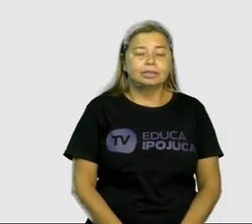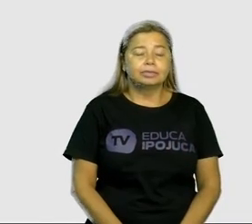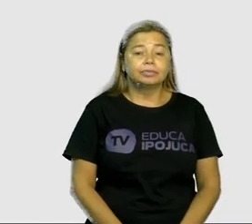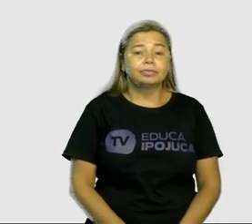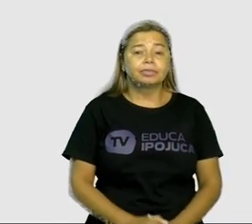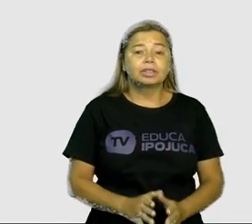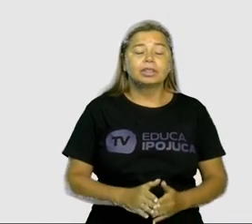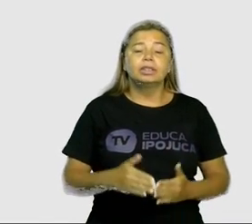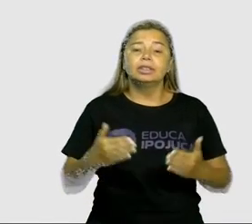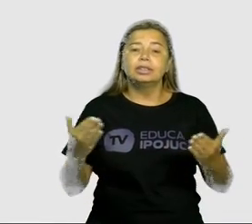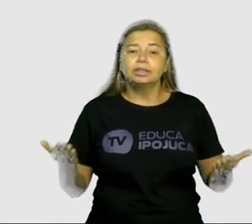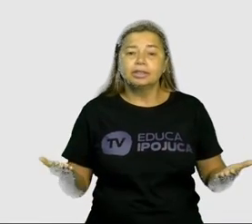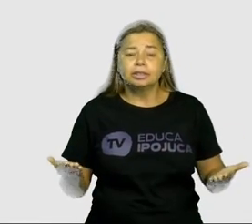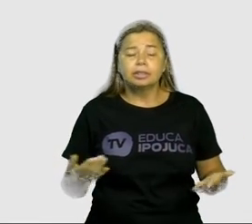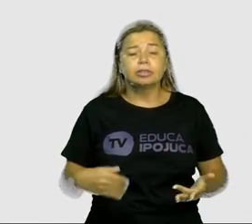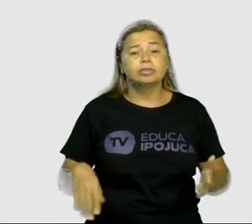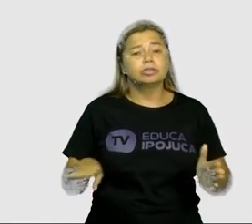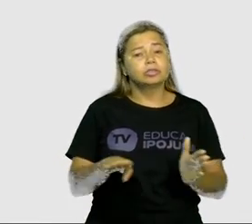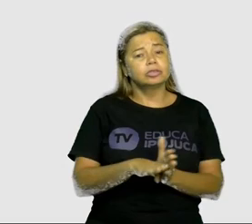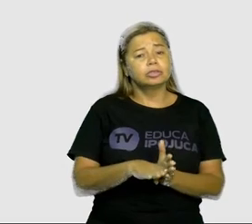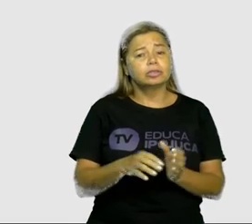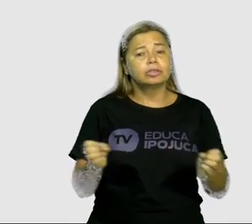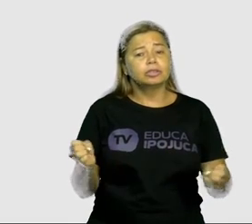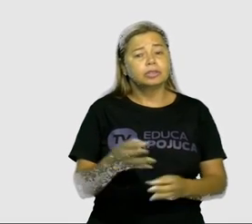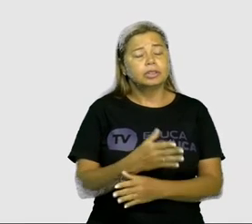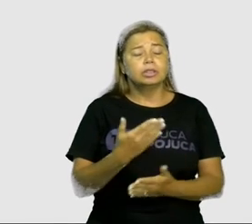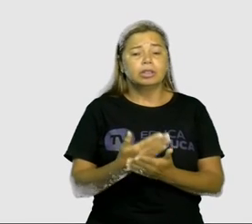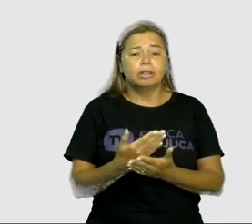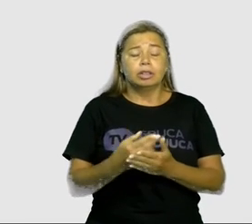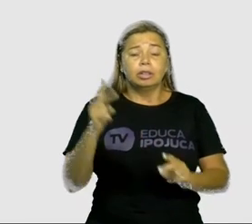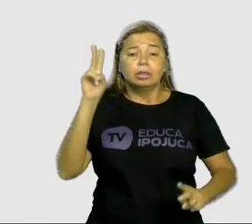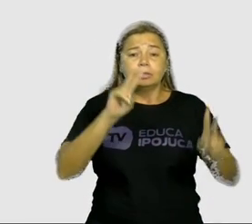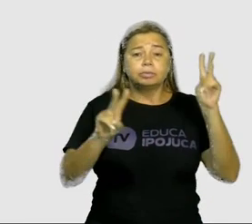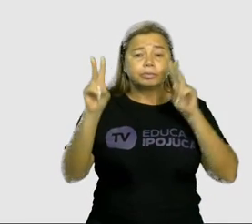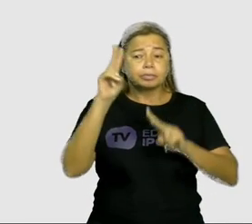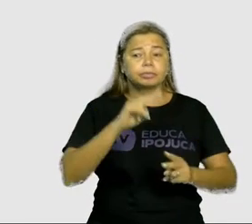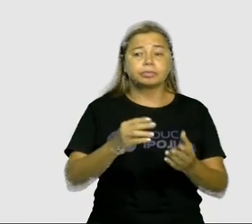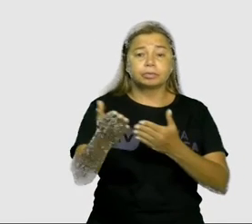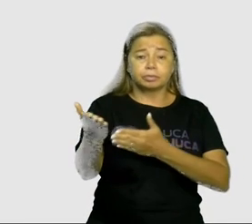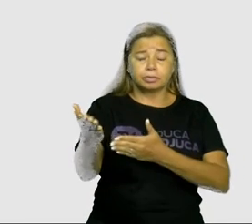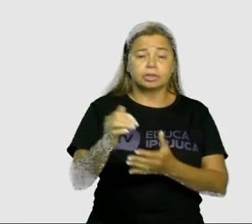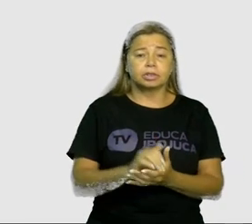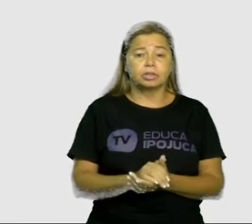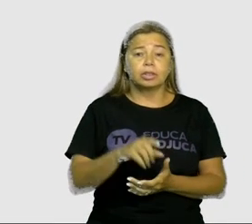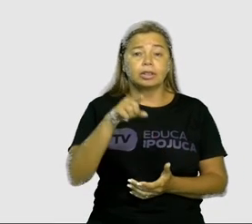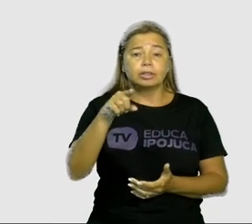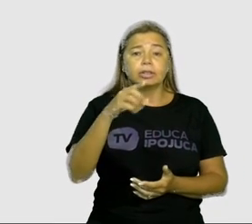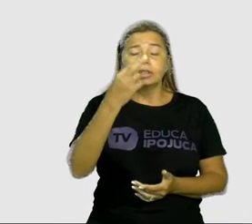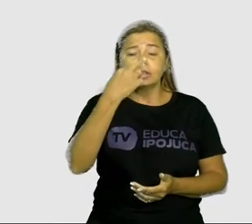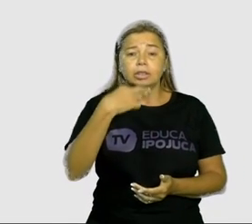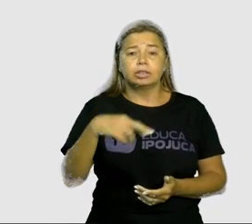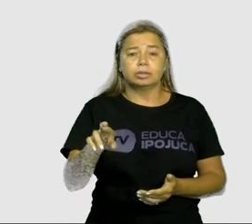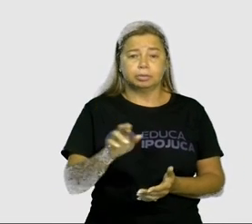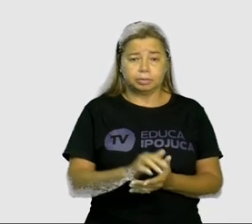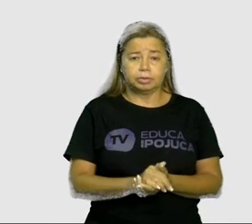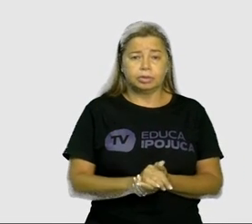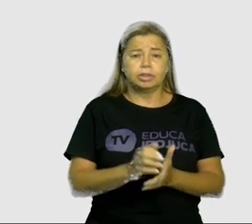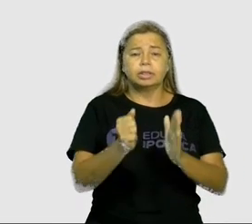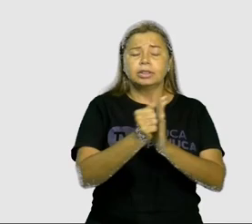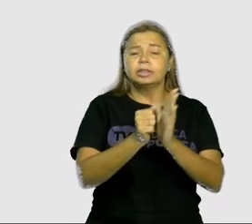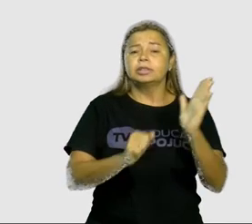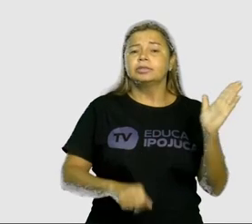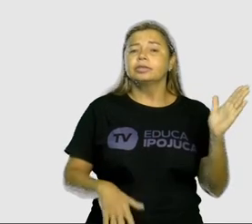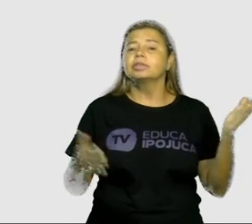bom então vamos Instagram da nossa aula com observação dessa imagem na Qual vocês vão responder o nosso